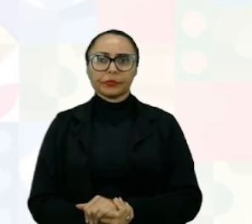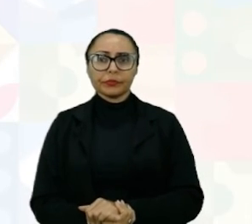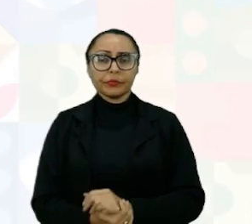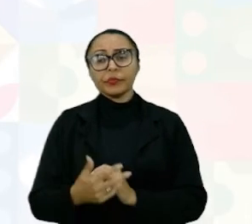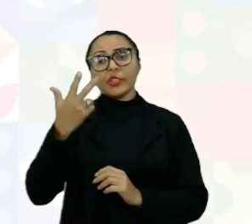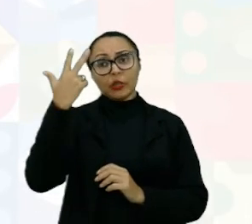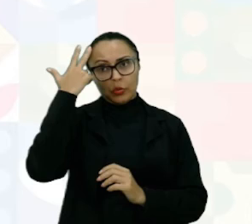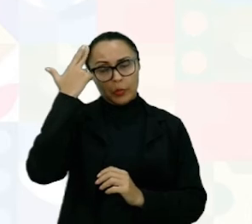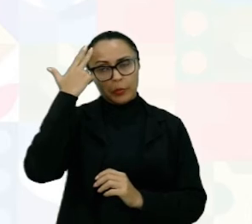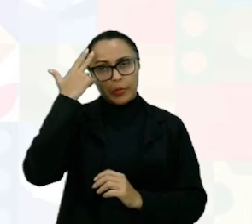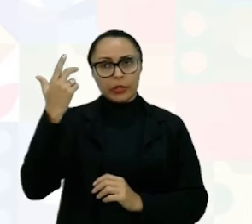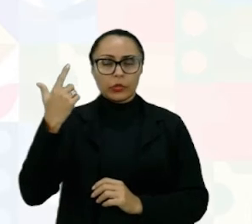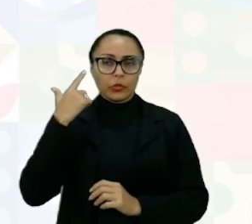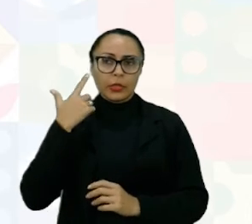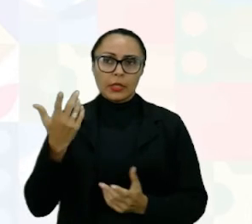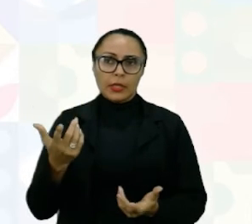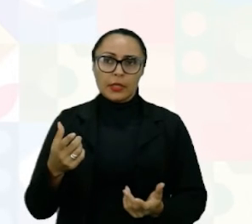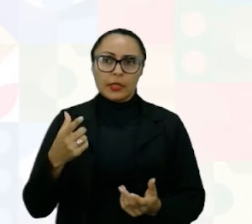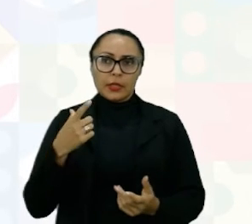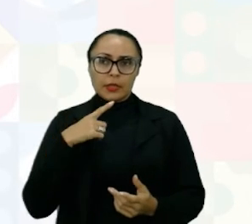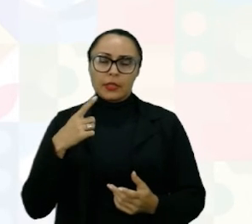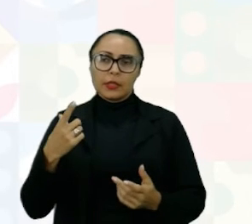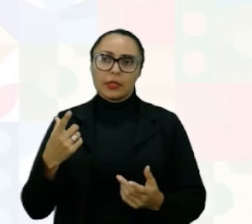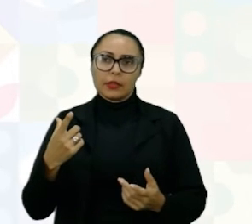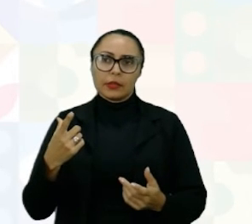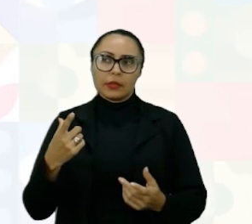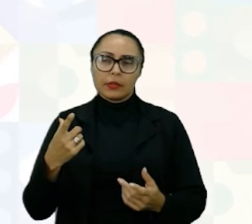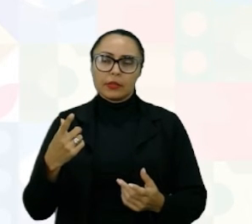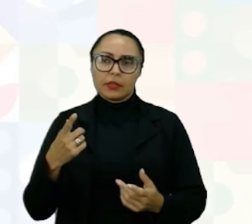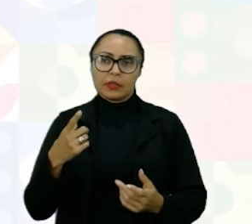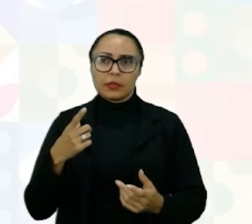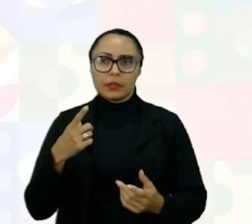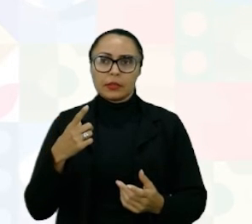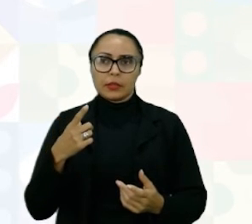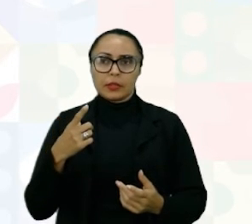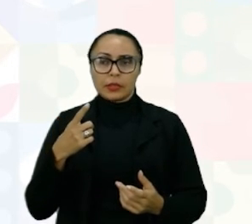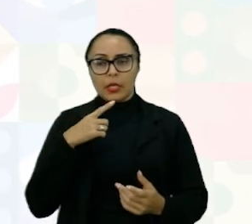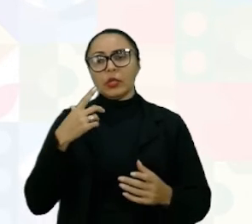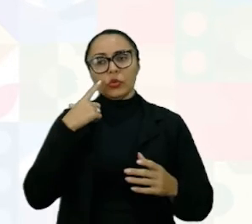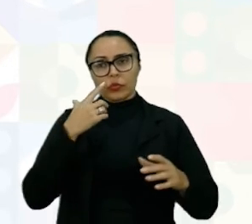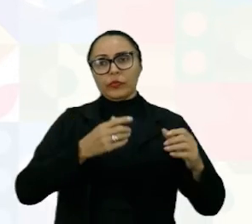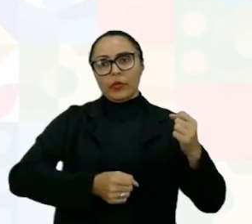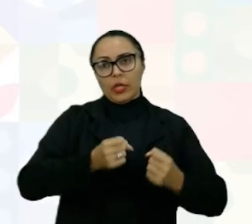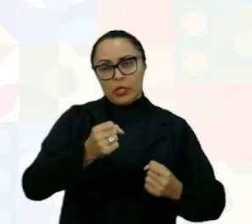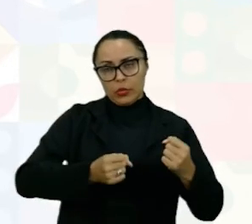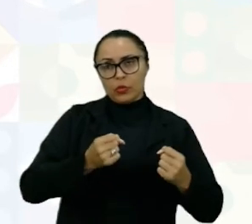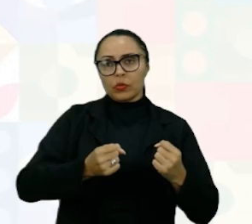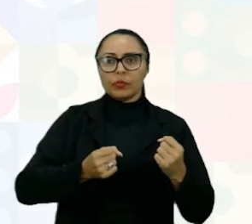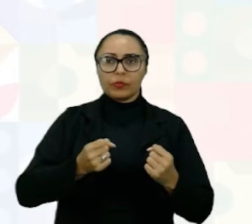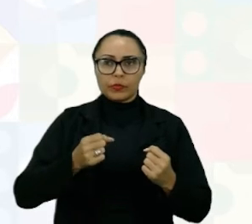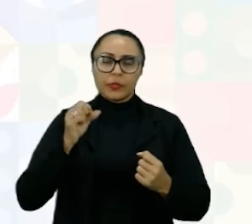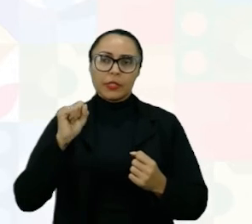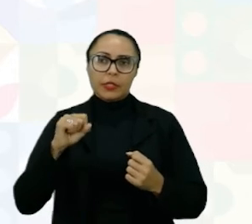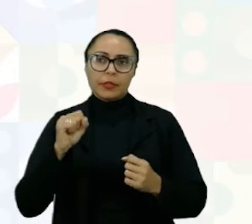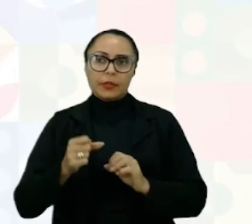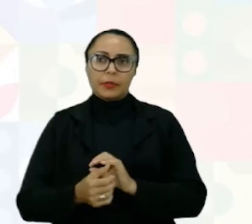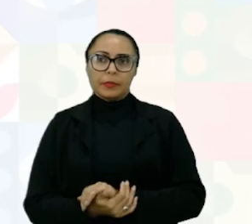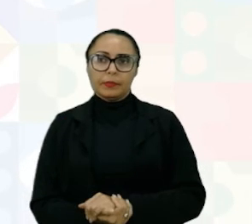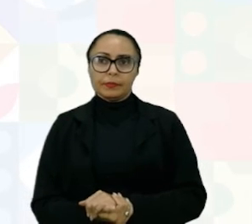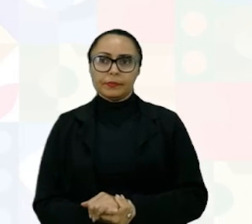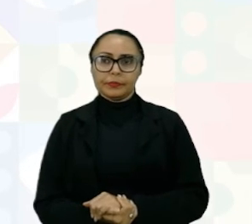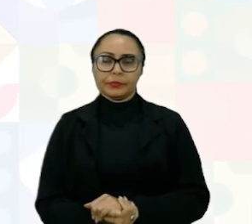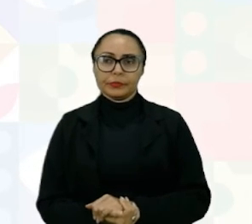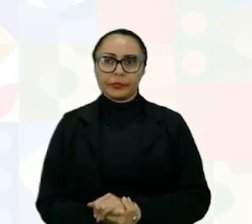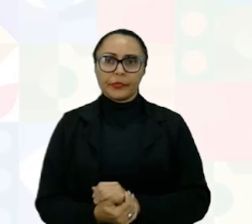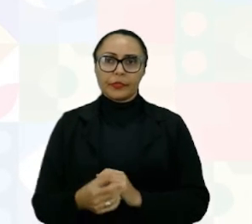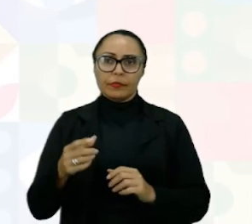ela está para lançar o veículo, lá um carro, o modelo do carro, ela vai fazer o test